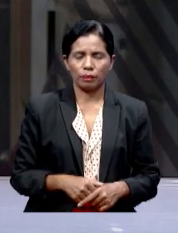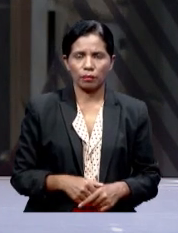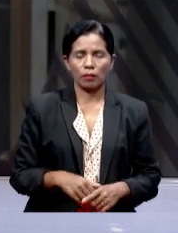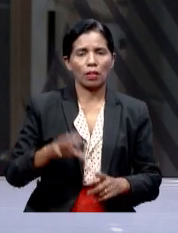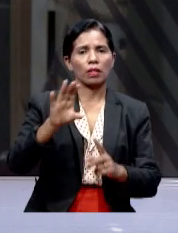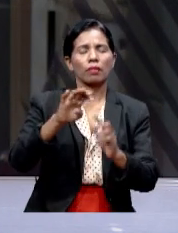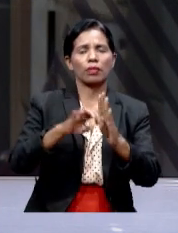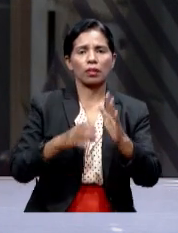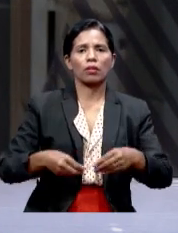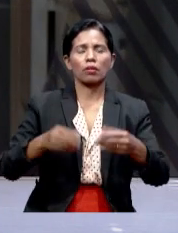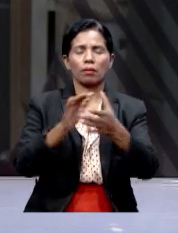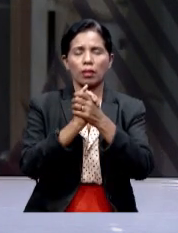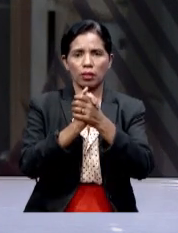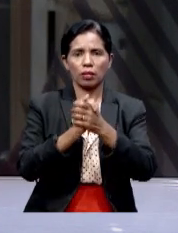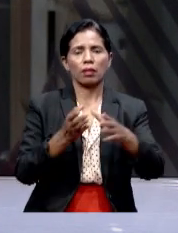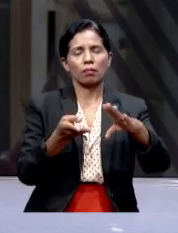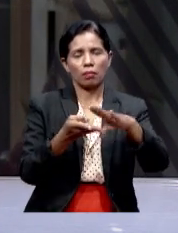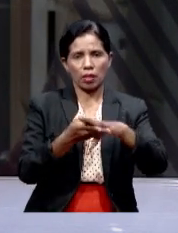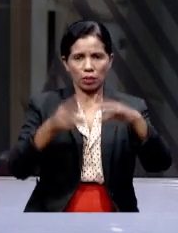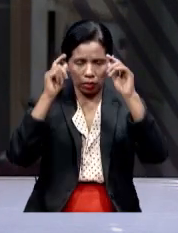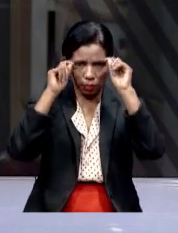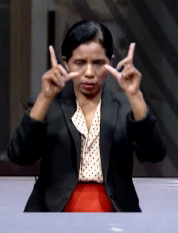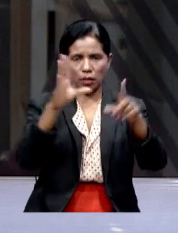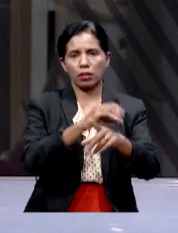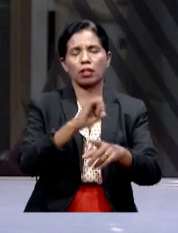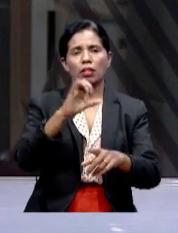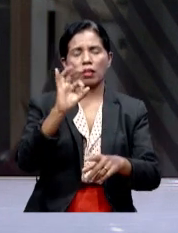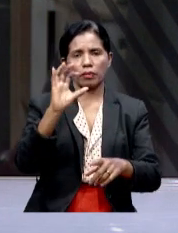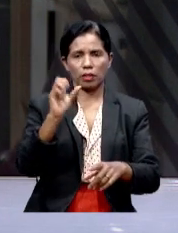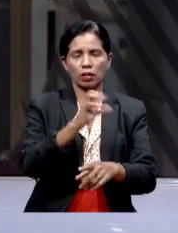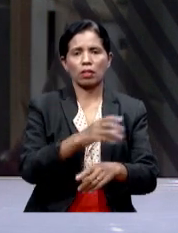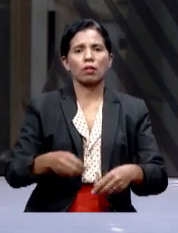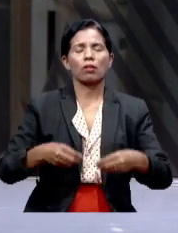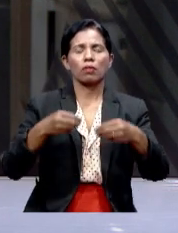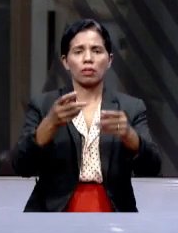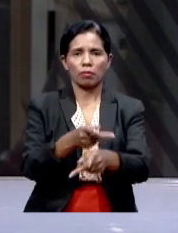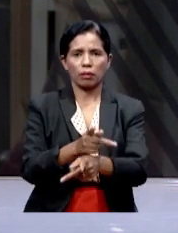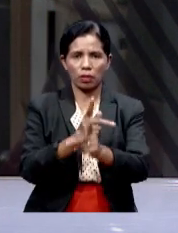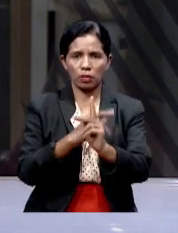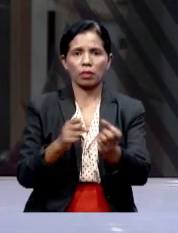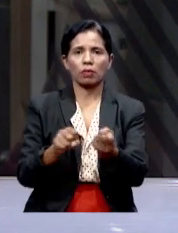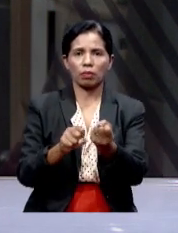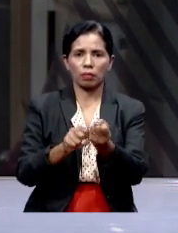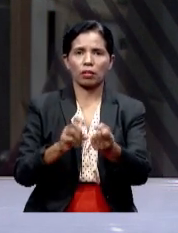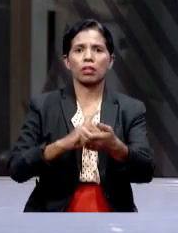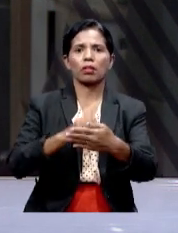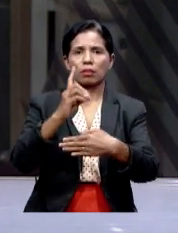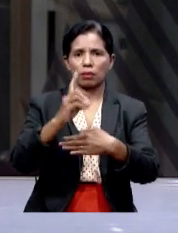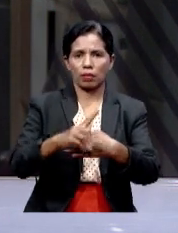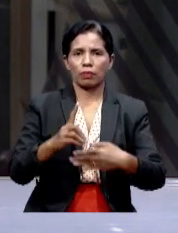Chefe de Estado congratula Banco Central de Timor-Leste, no AFC, Nebe Durante, né, foi empréstimo de apoio a desenvolvimento.